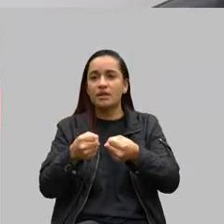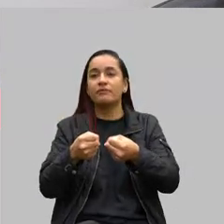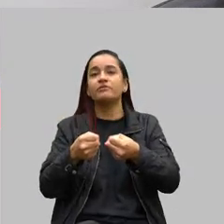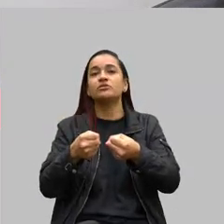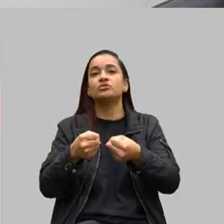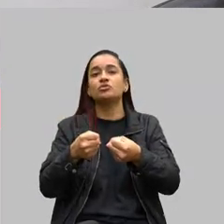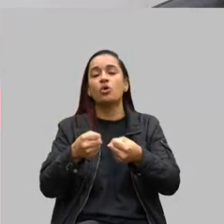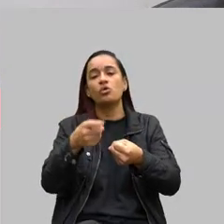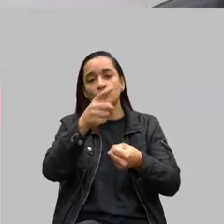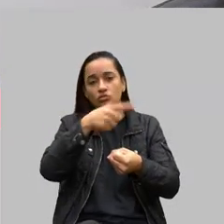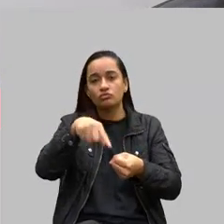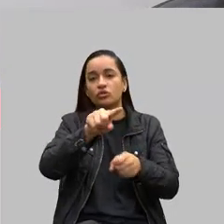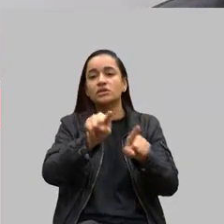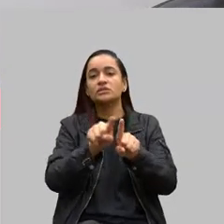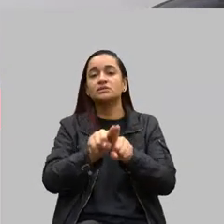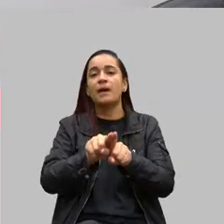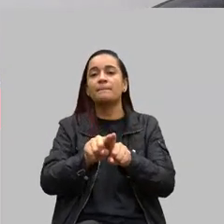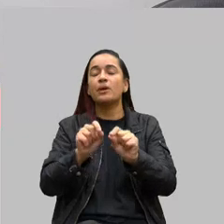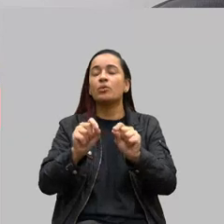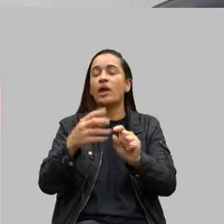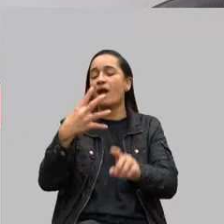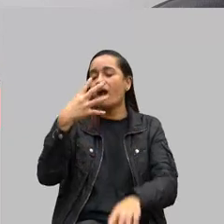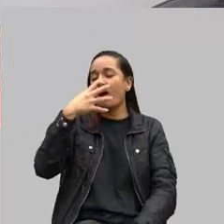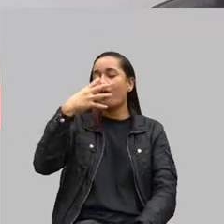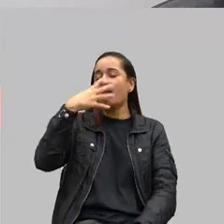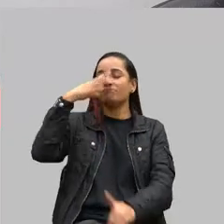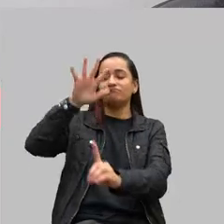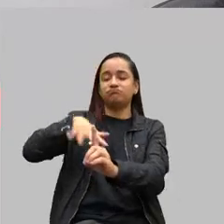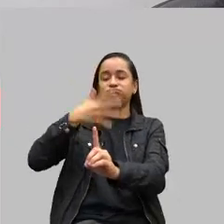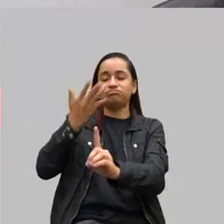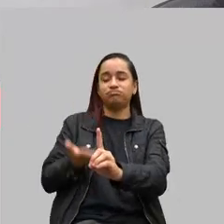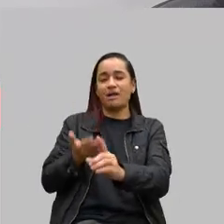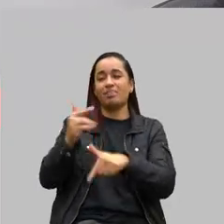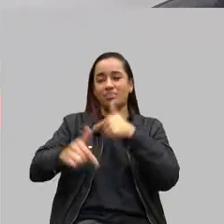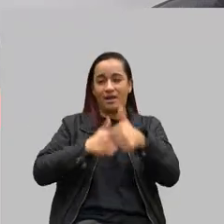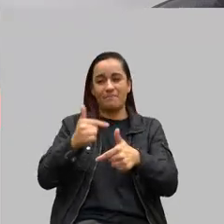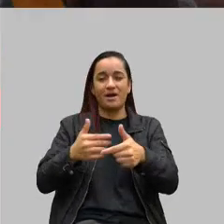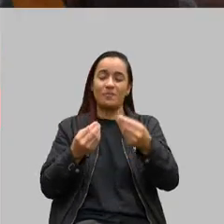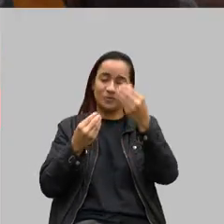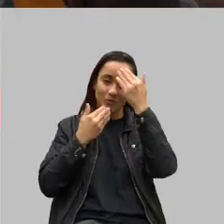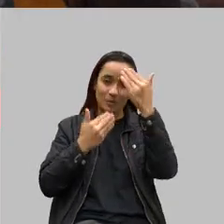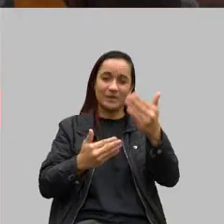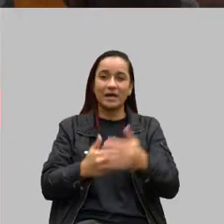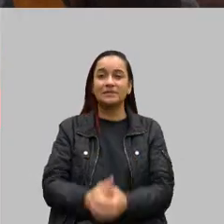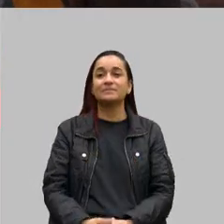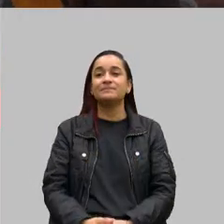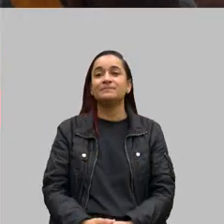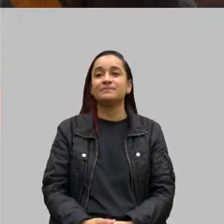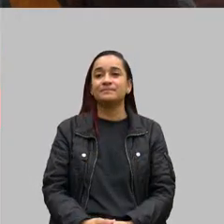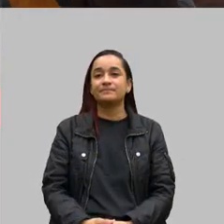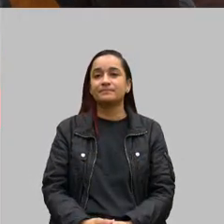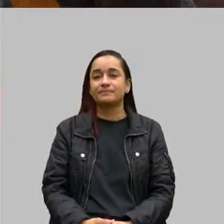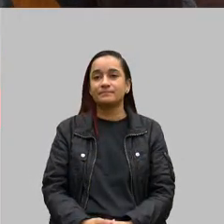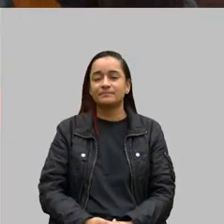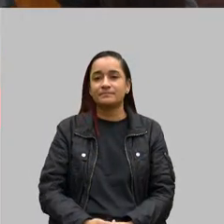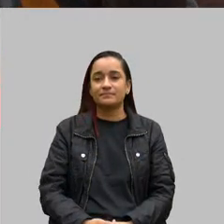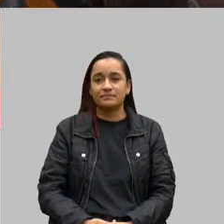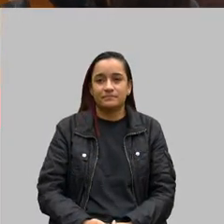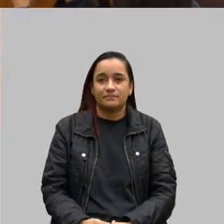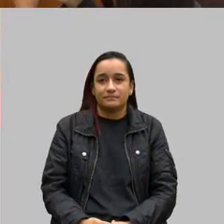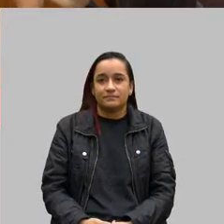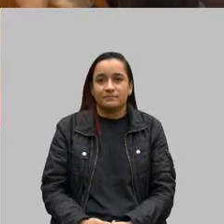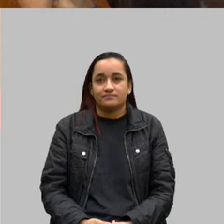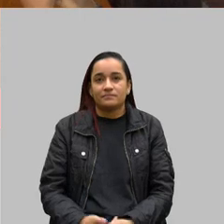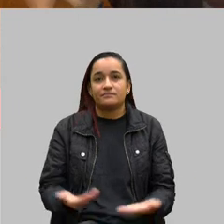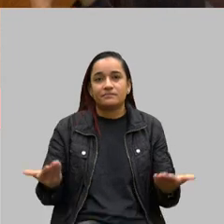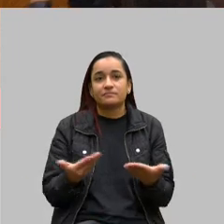vocês e apoiador sou assim Admirador do trabalho de vocês Muito obrigado passo a palavra